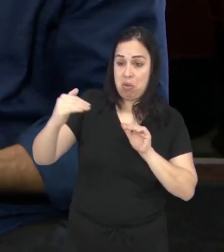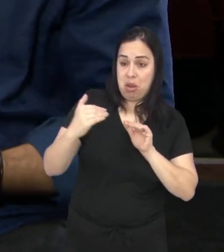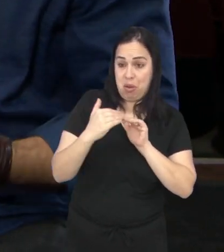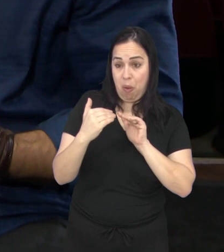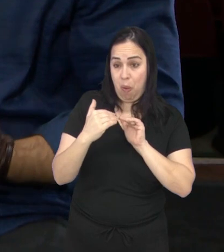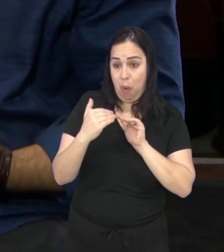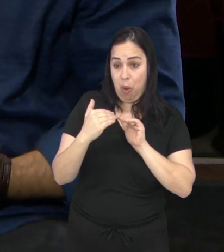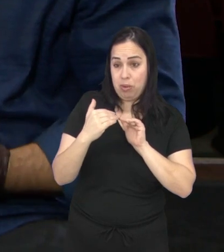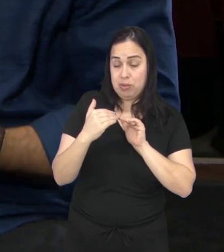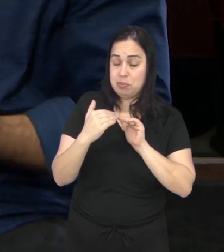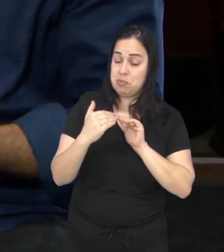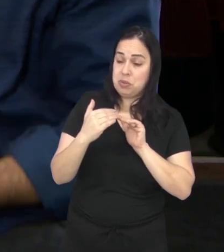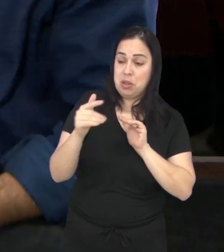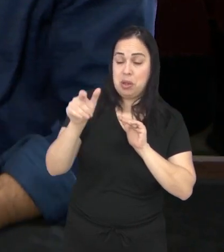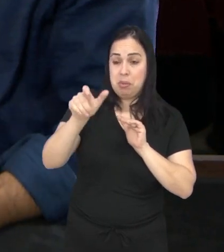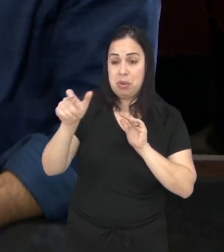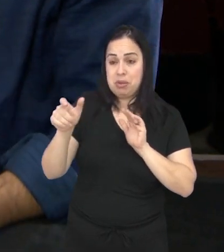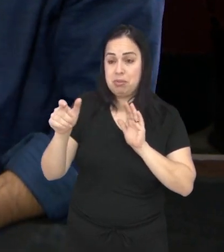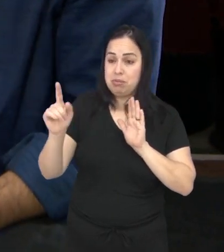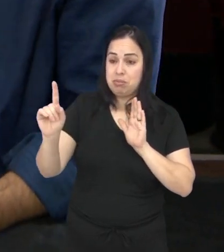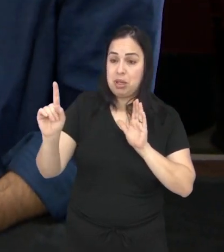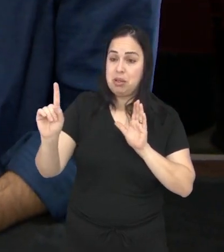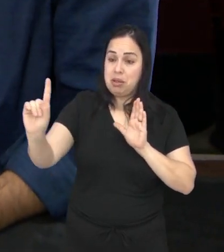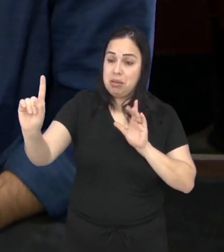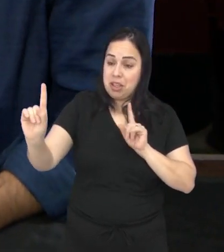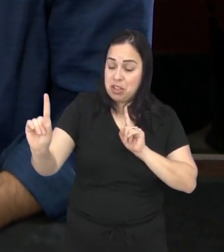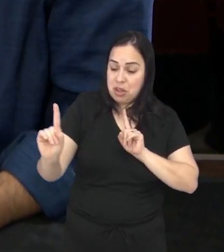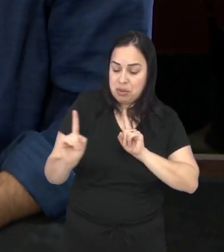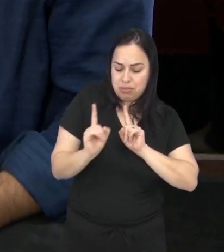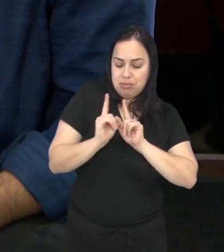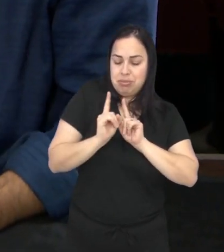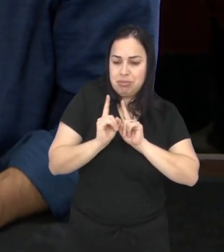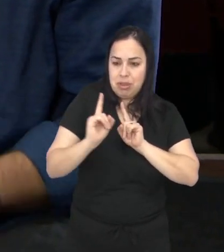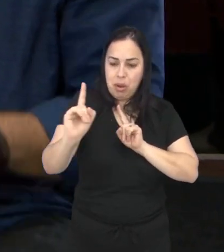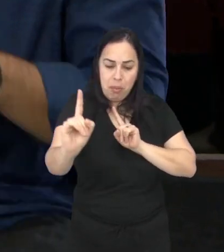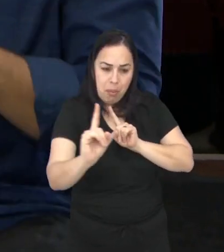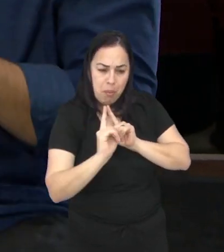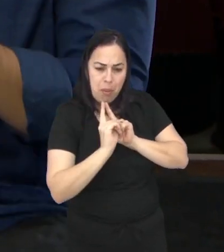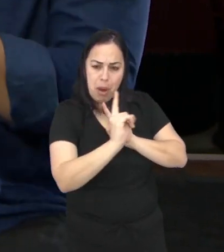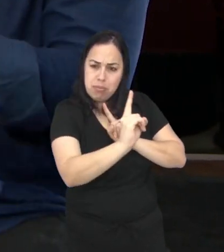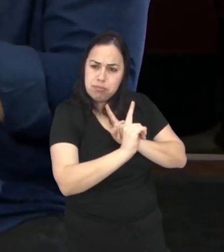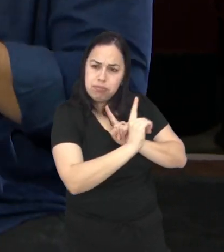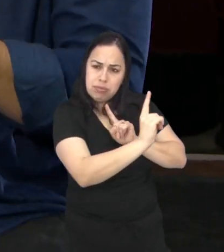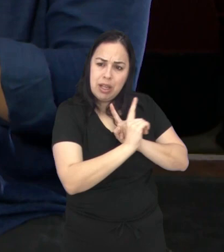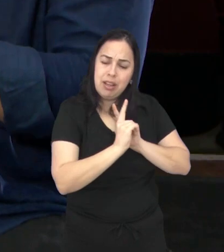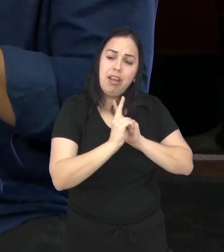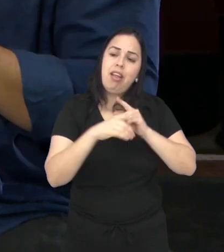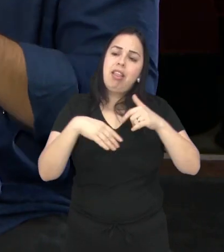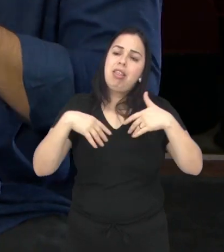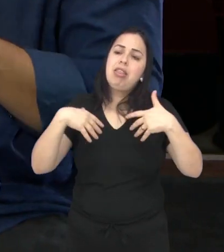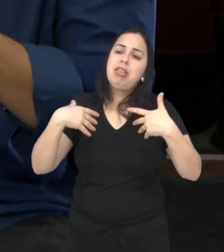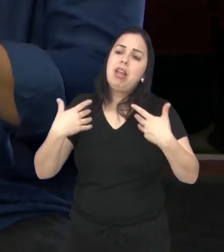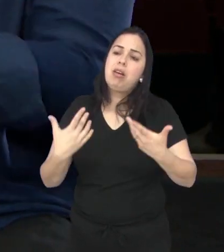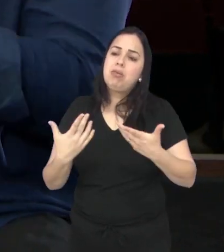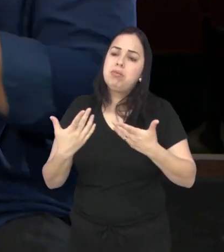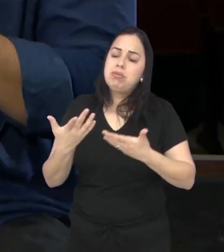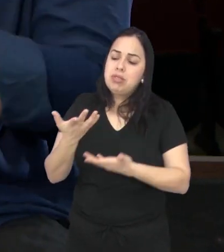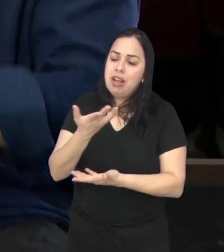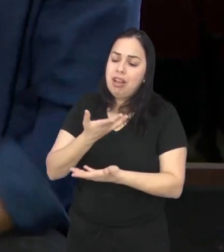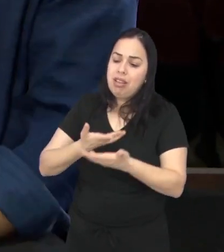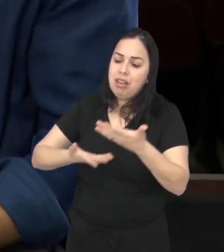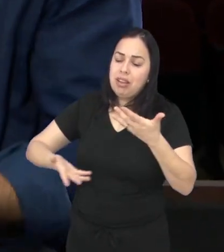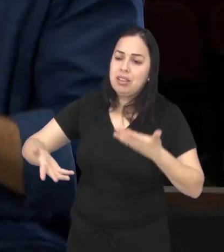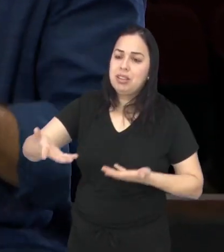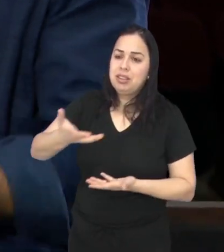essa necessidade e começam a se aproximar. Então, você cria realmente uma cena e um